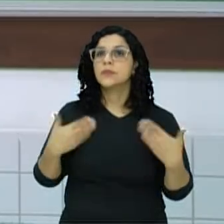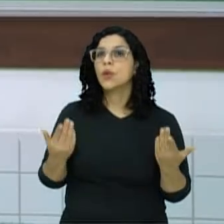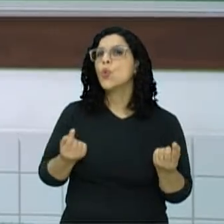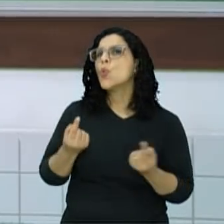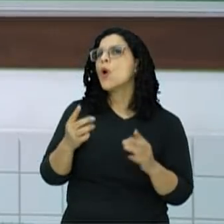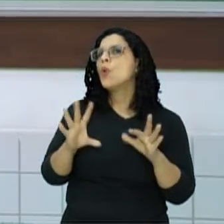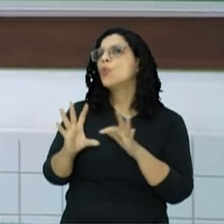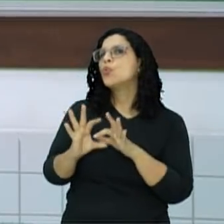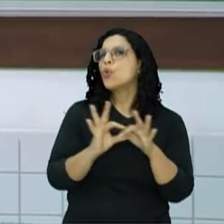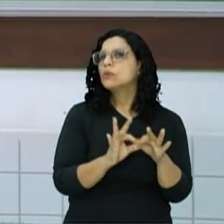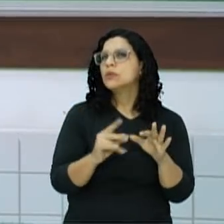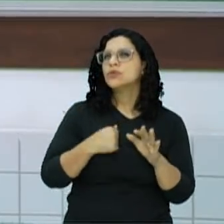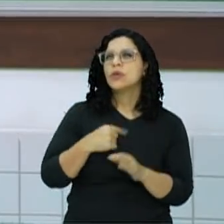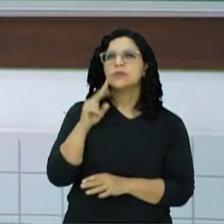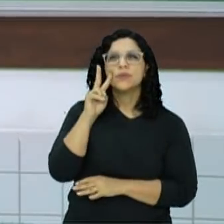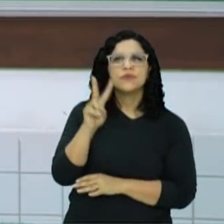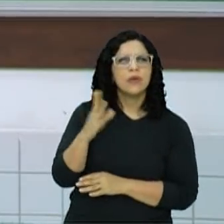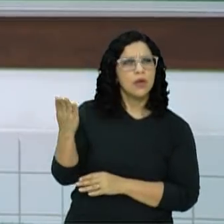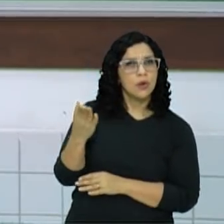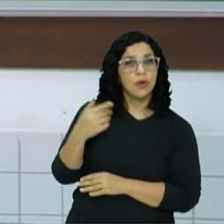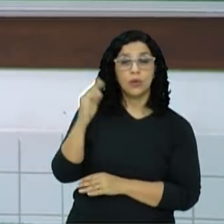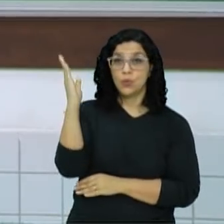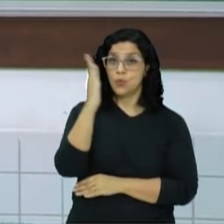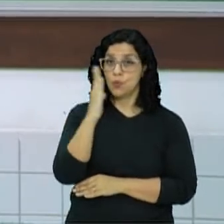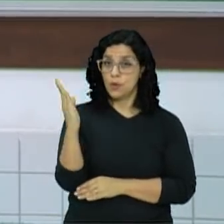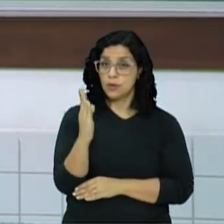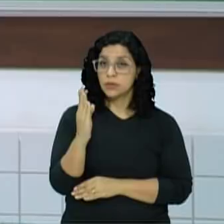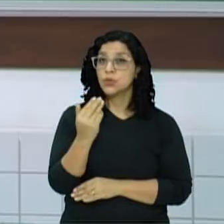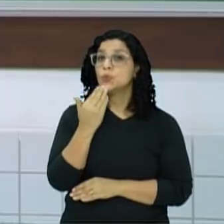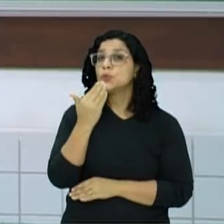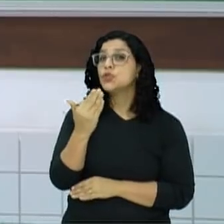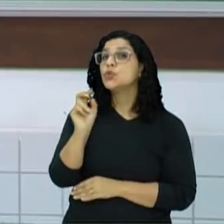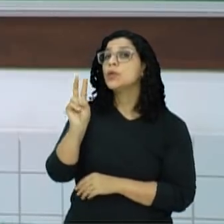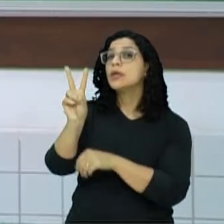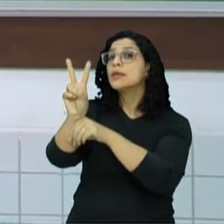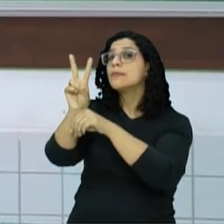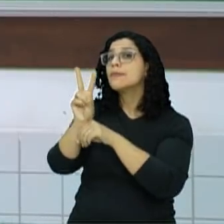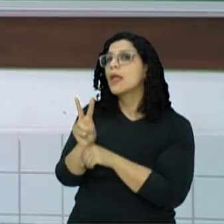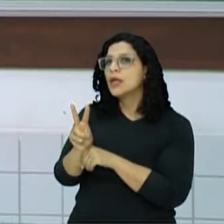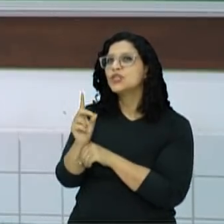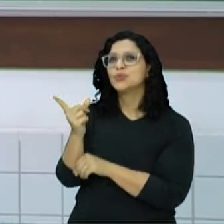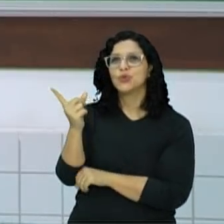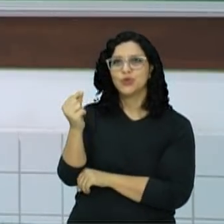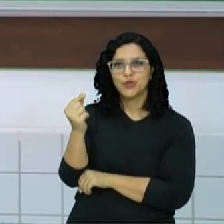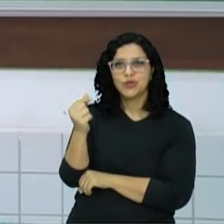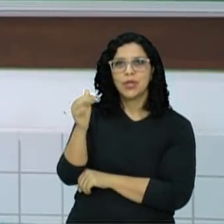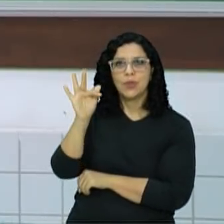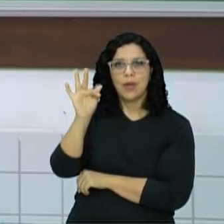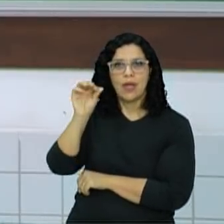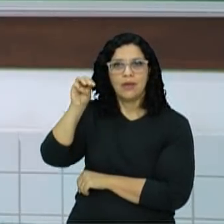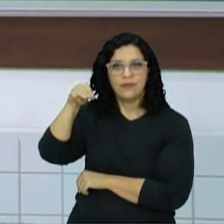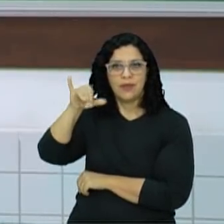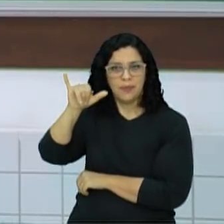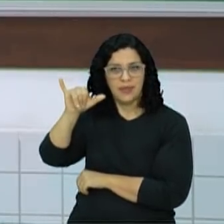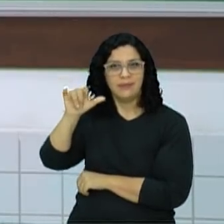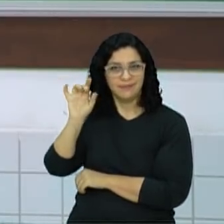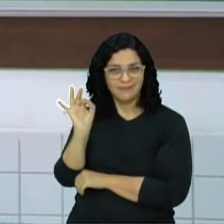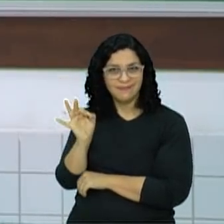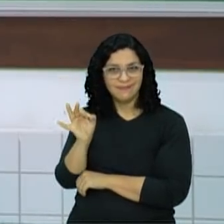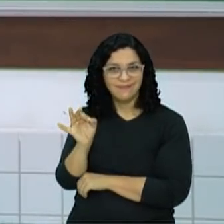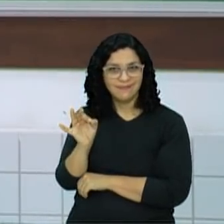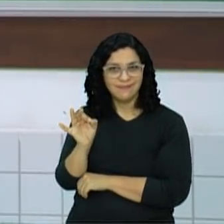Qual é o contexto aí que a gente está vendo? O Brasil recorreu a constantes empréstimos ao Fundo Monetário